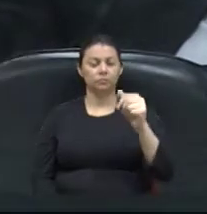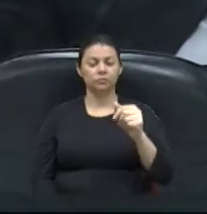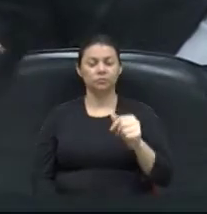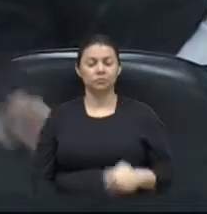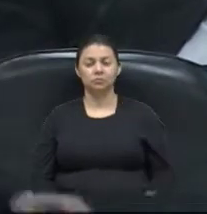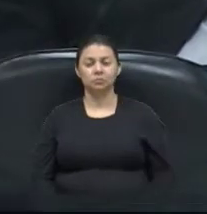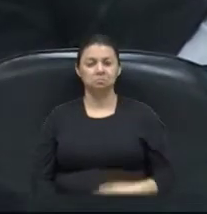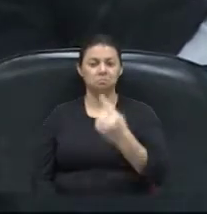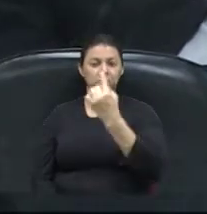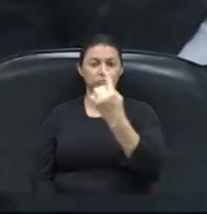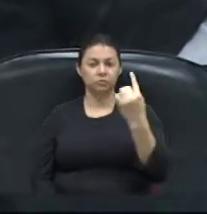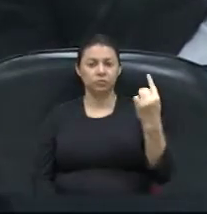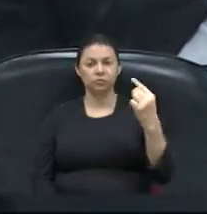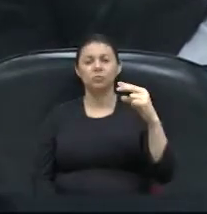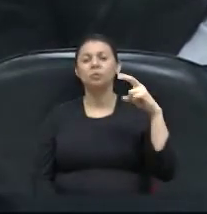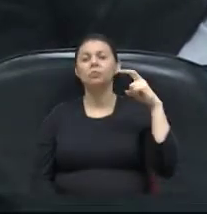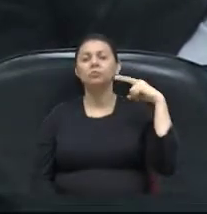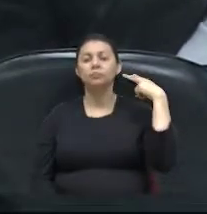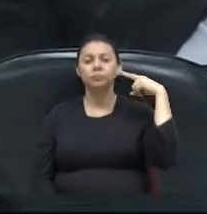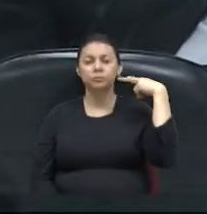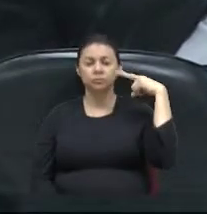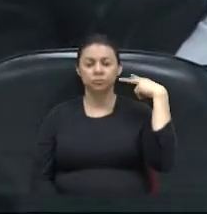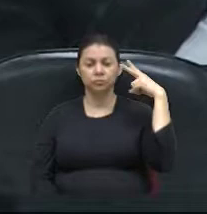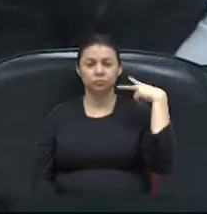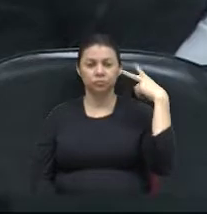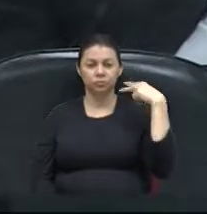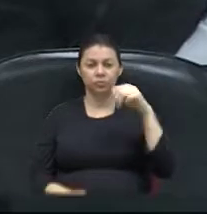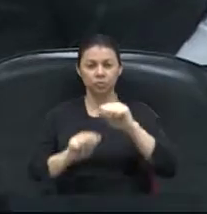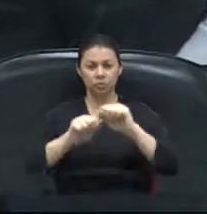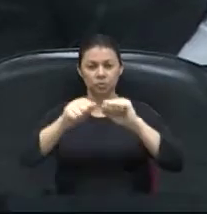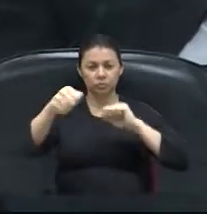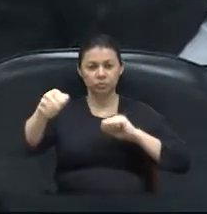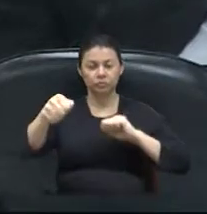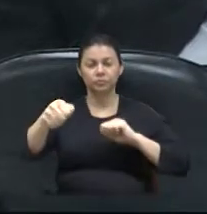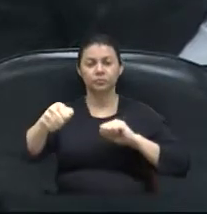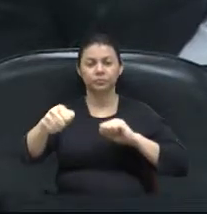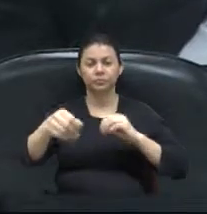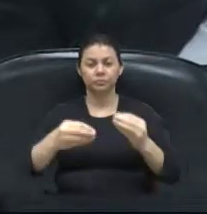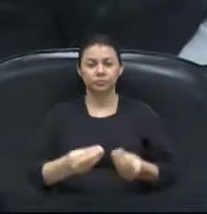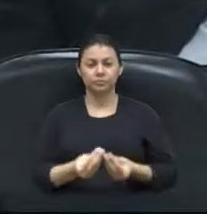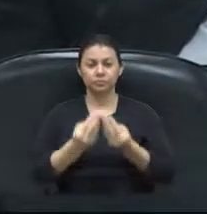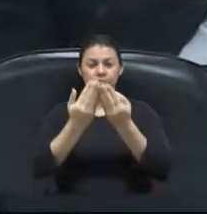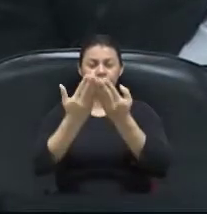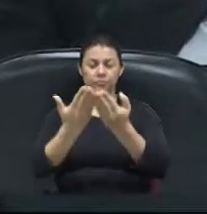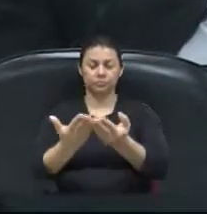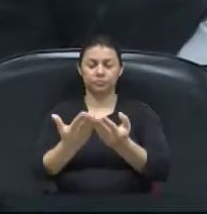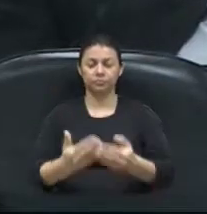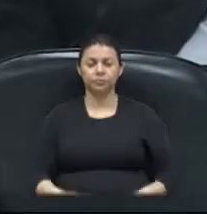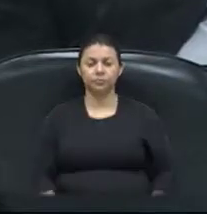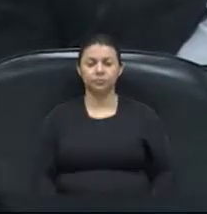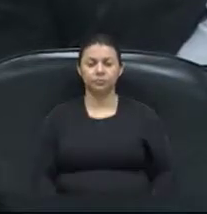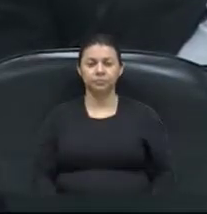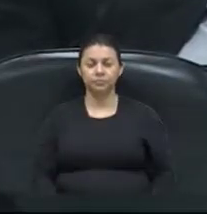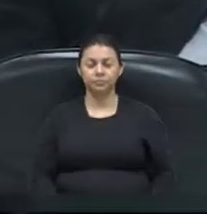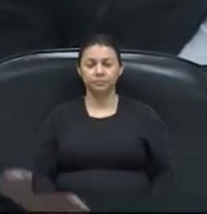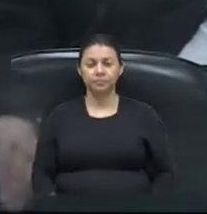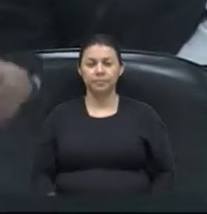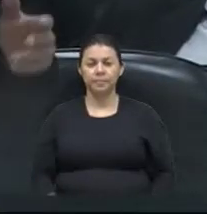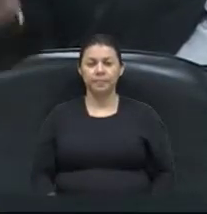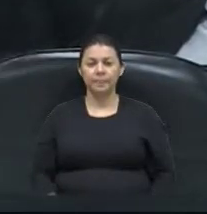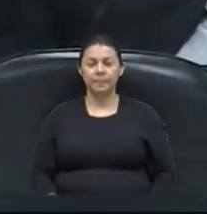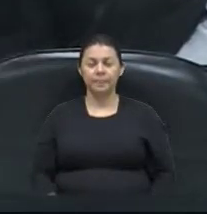entregou um diploma para uma pessoa que escolheu homenagear pessoas